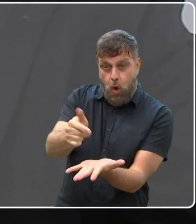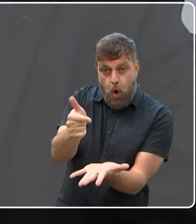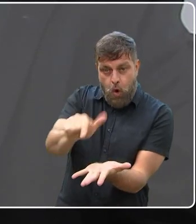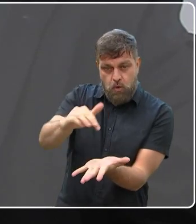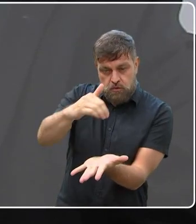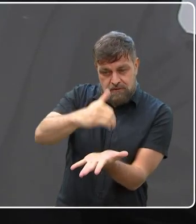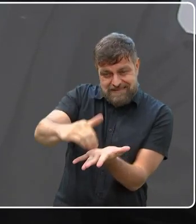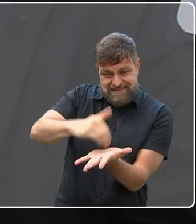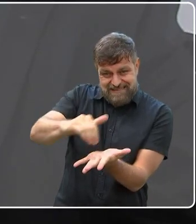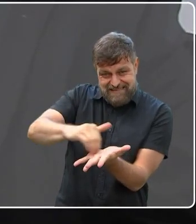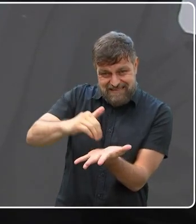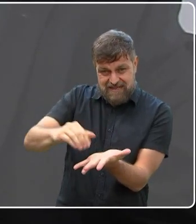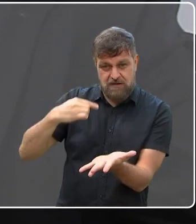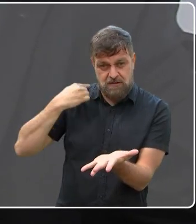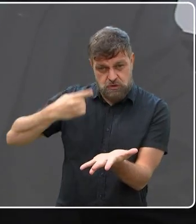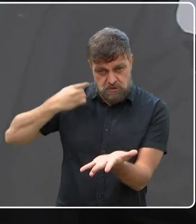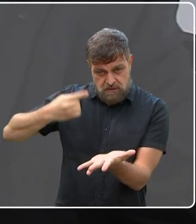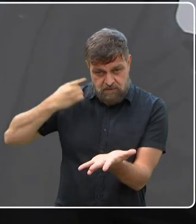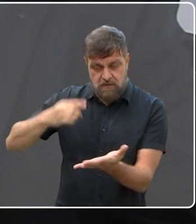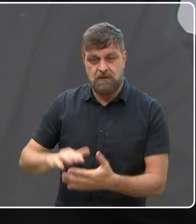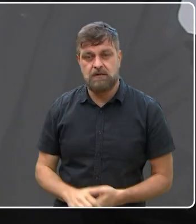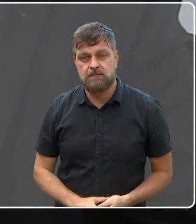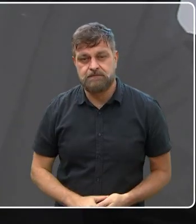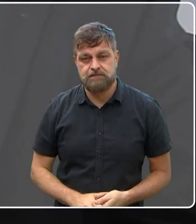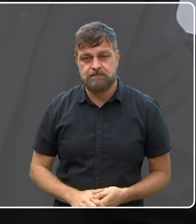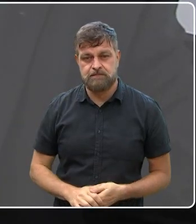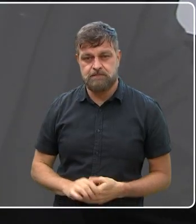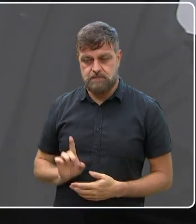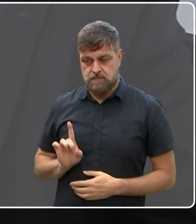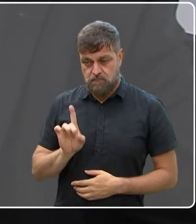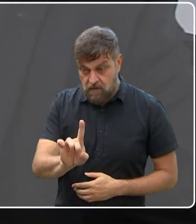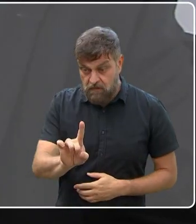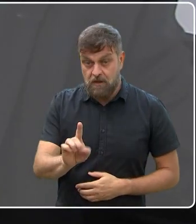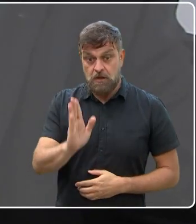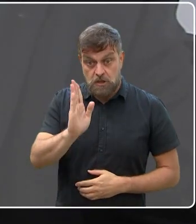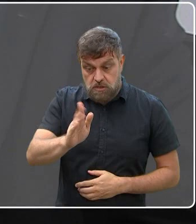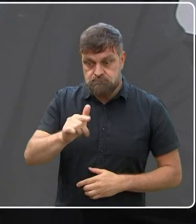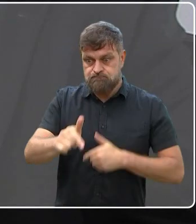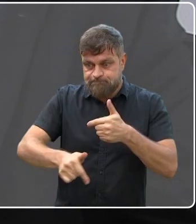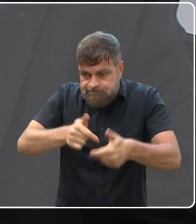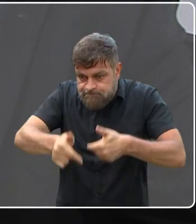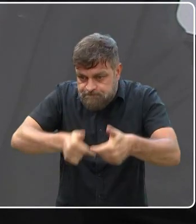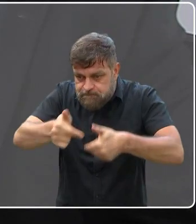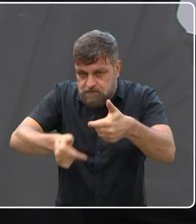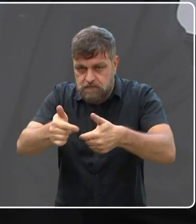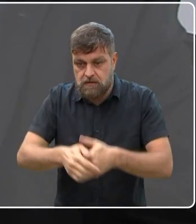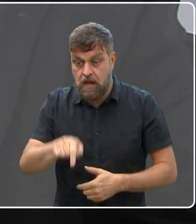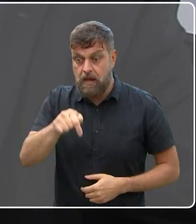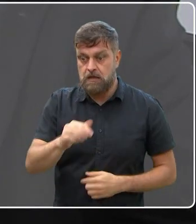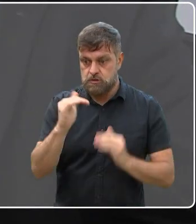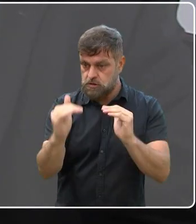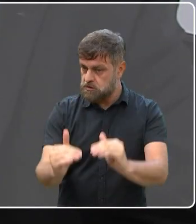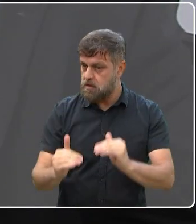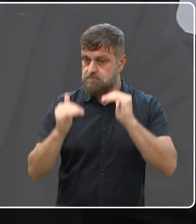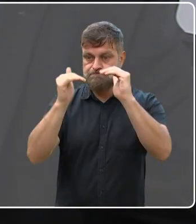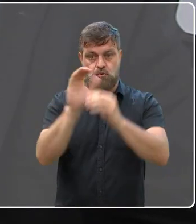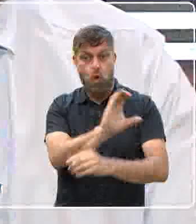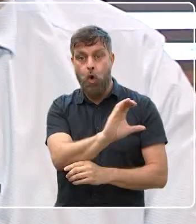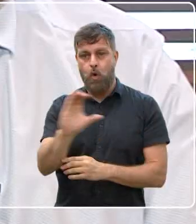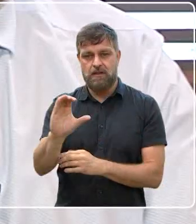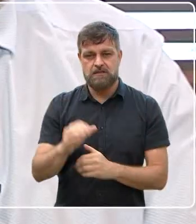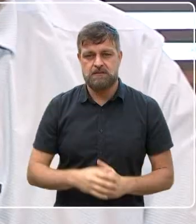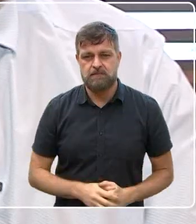um outro segmento do escritório, né, e já num cargo já de